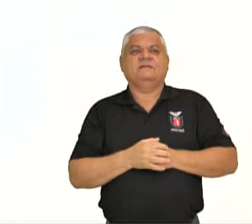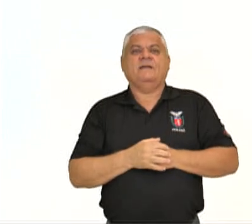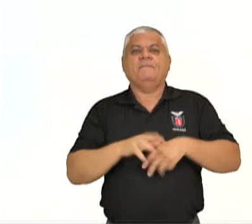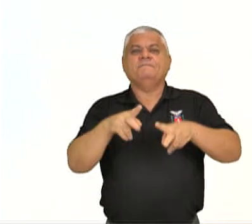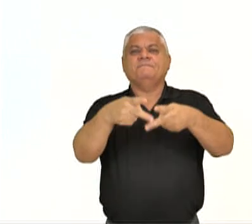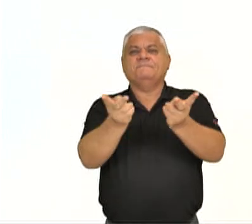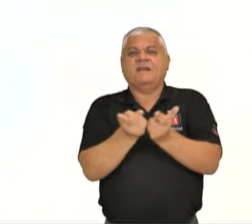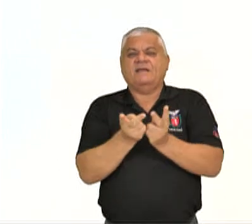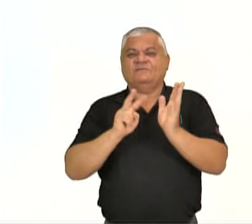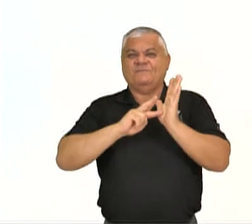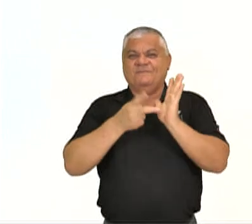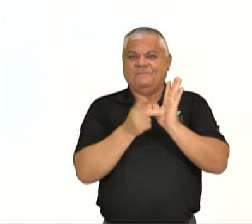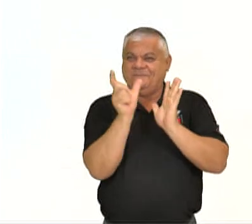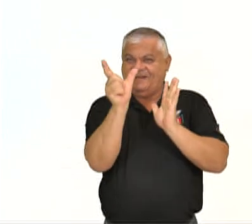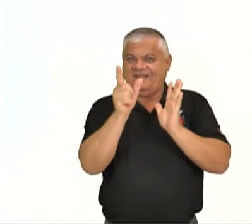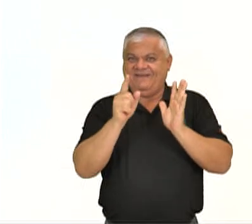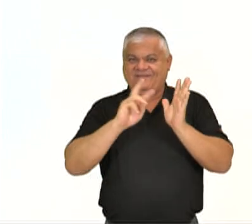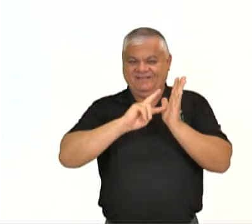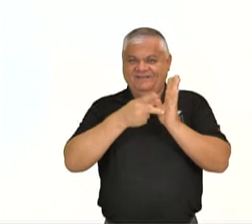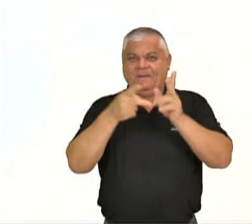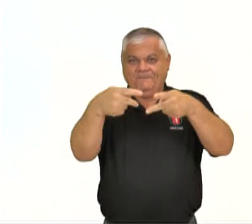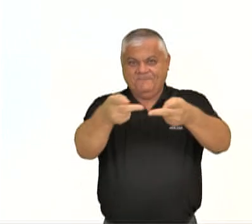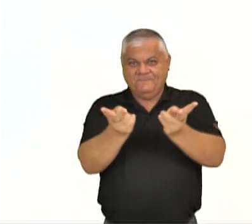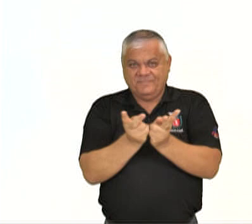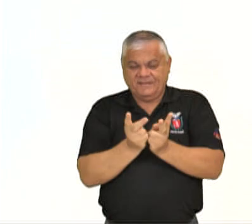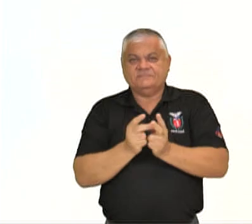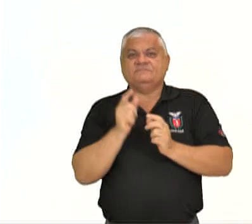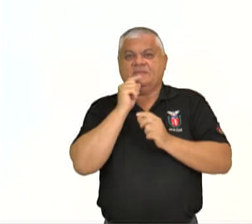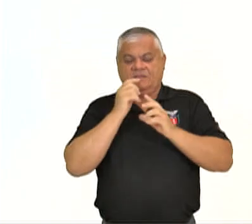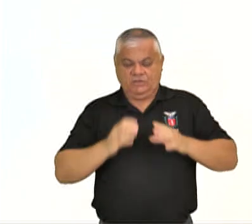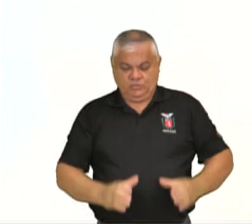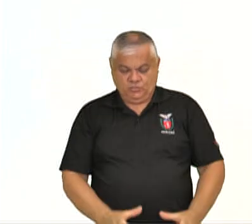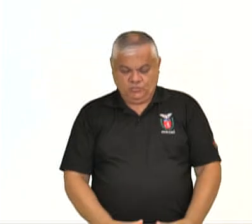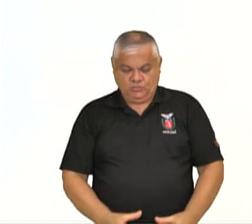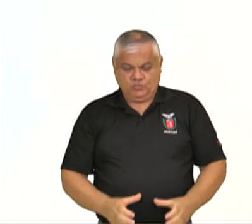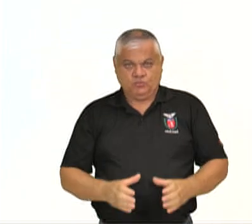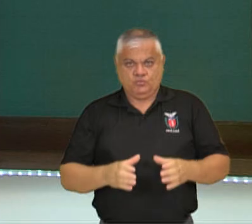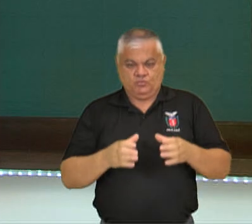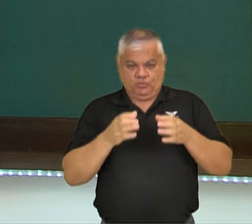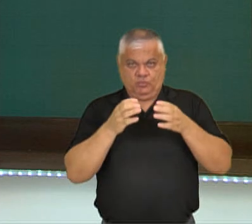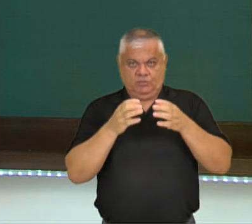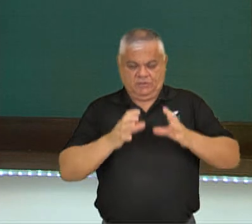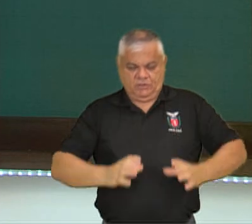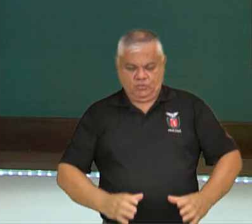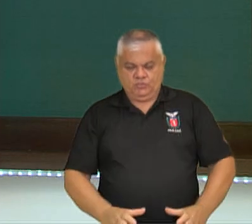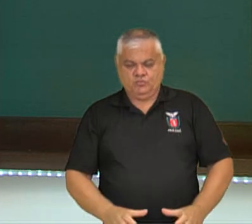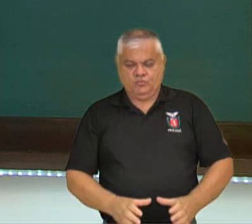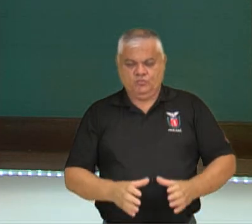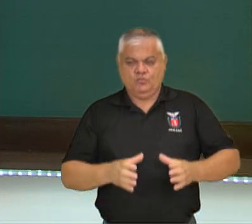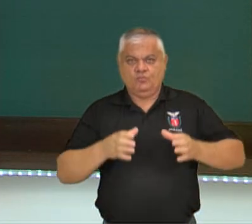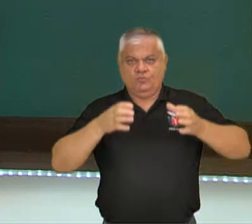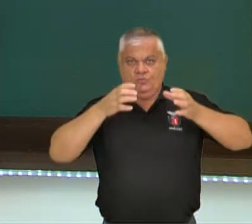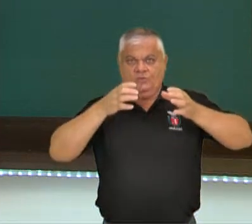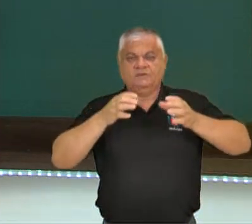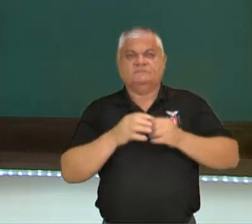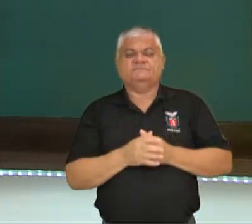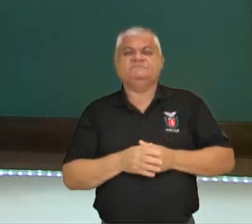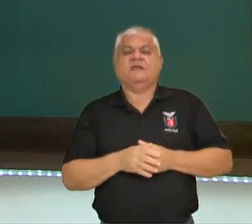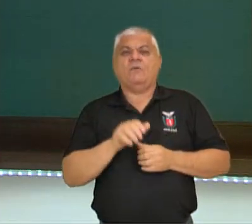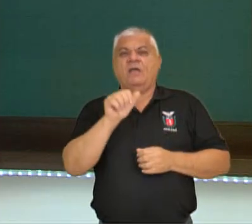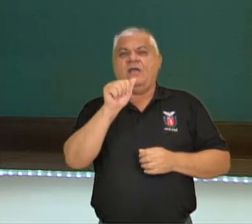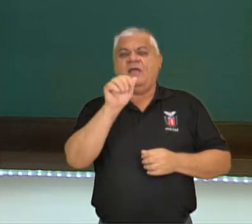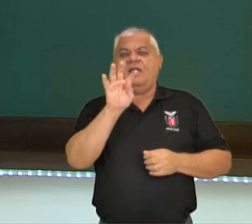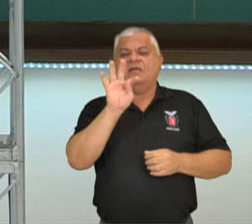batida, tá? Constitui-se de um tambor cilíndrico ou ligeiramente cônico. Então, o